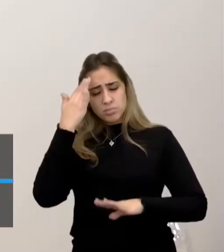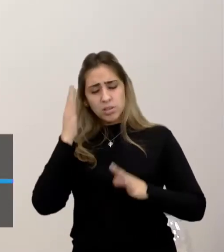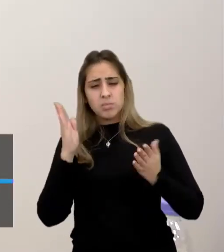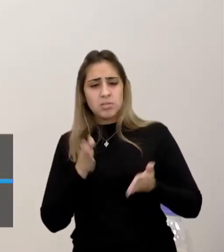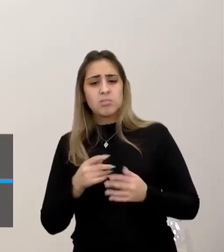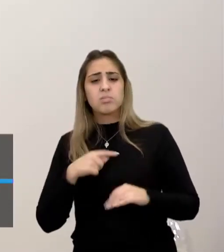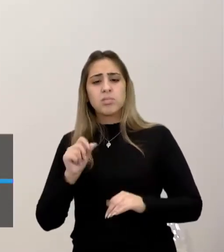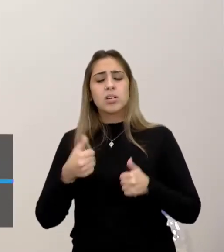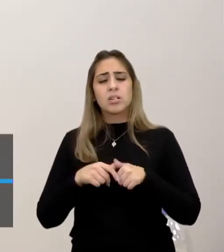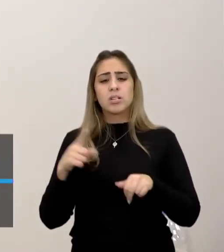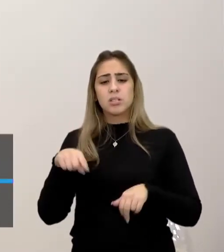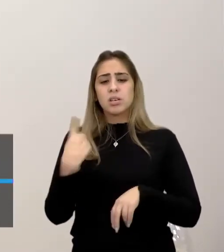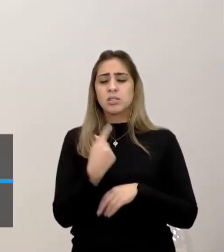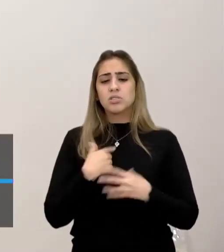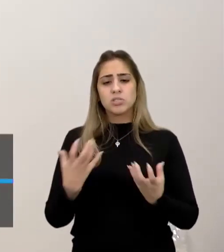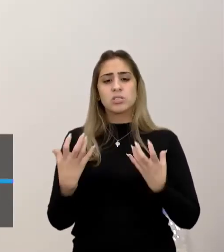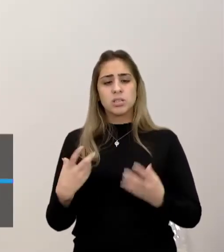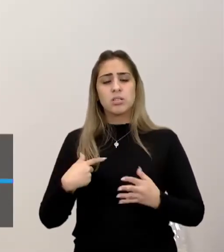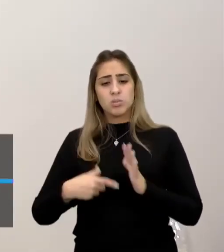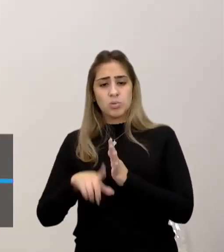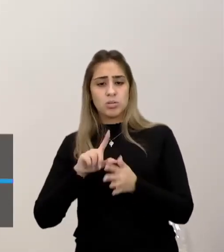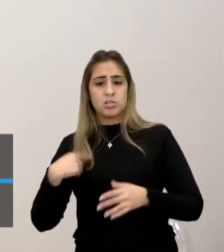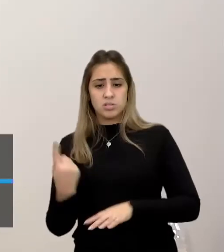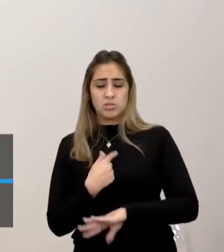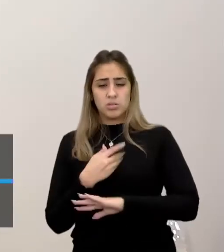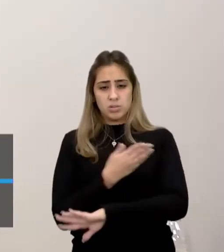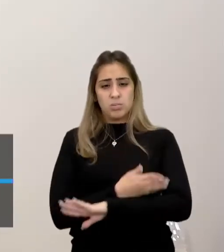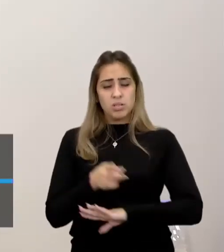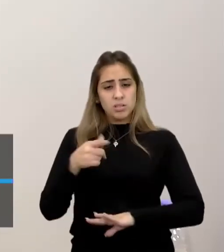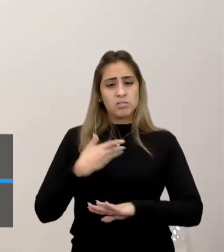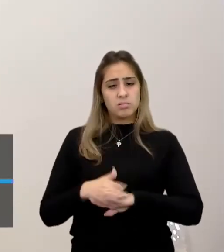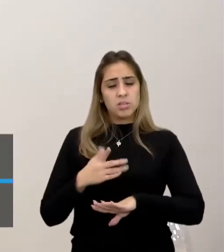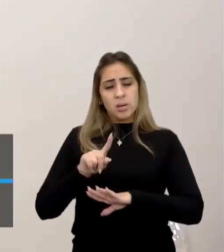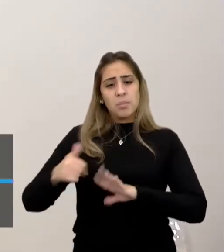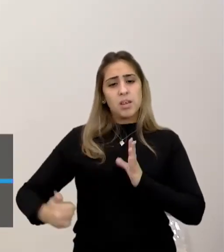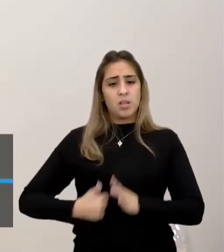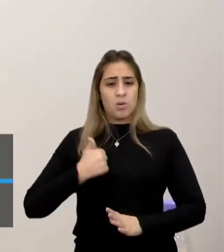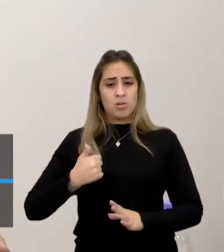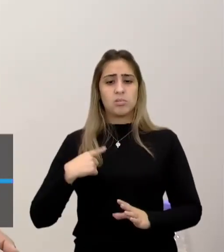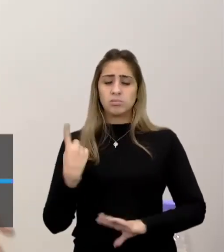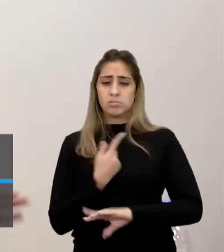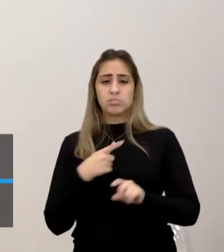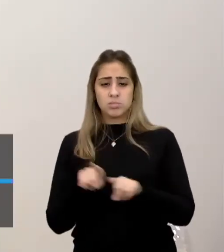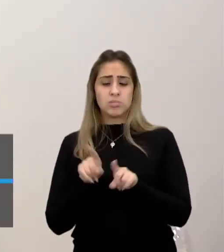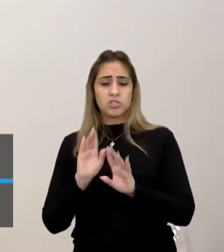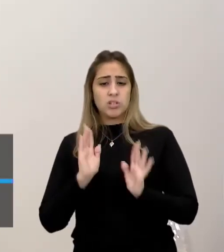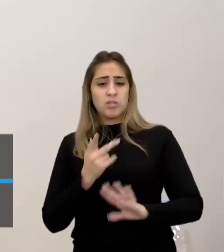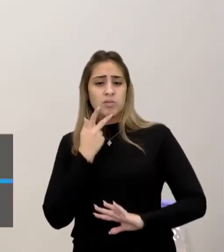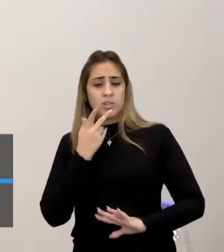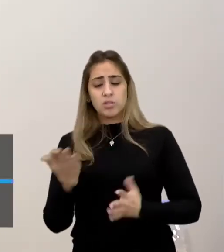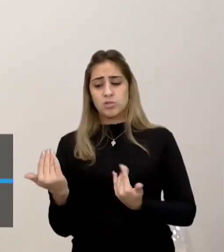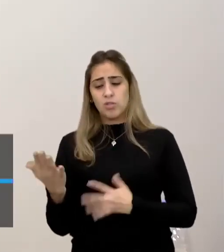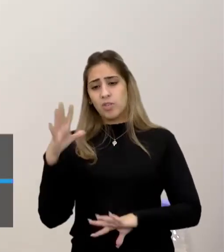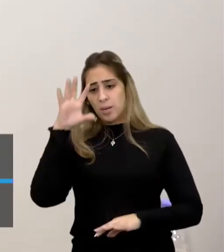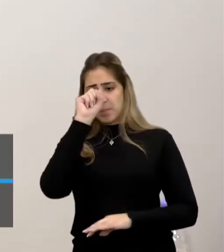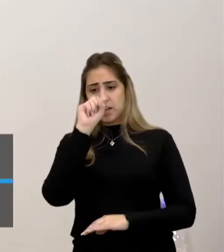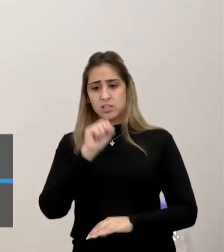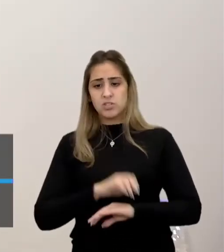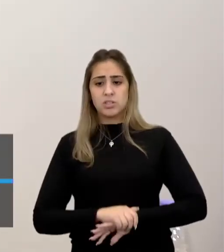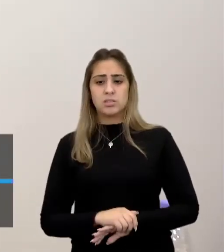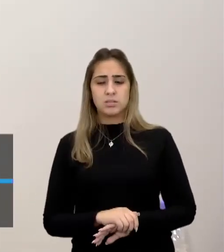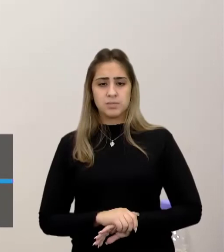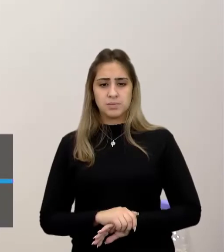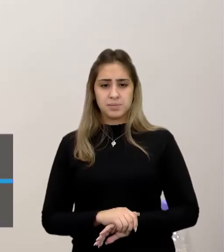de fato é aquilo que a gente quer, e quanto antes a gente começar esse estágio, melhor. E a gente também já falou do jovem